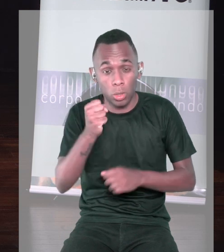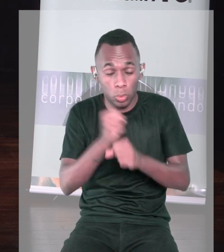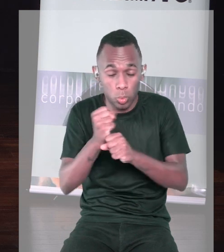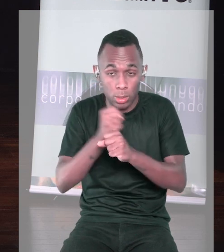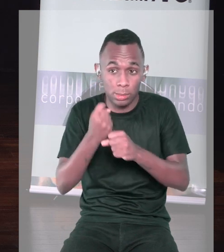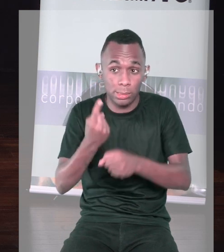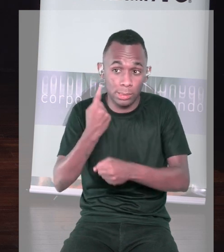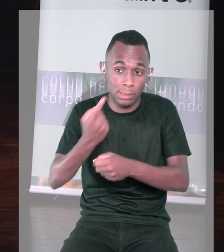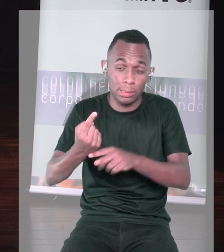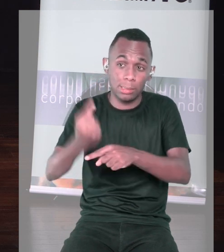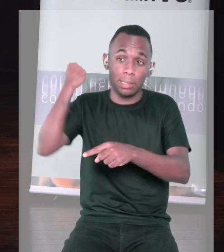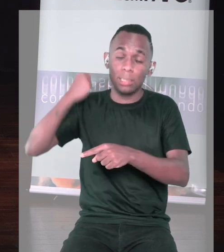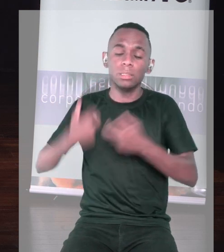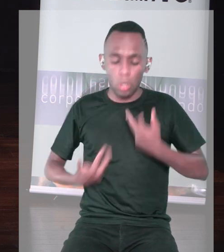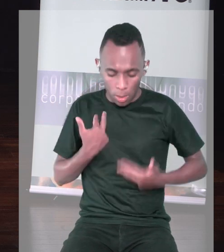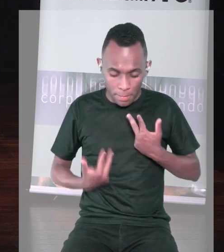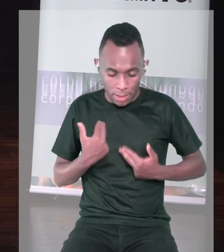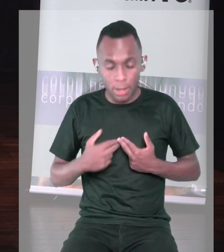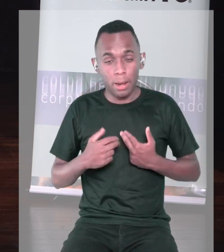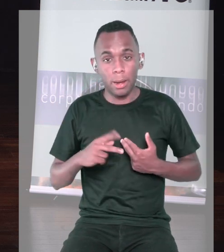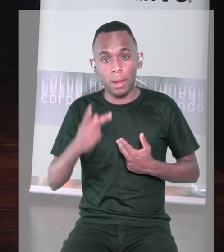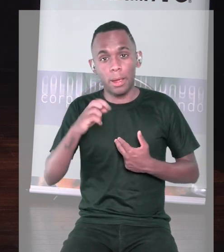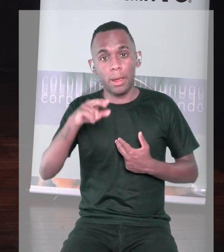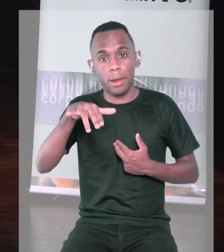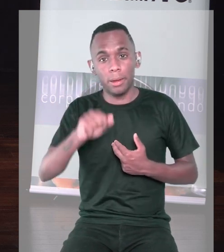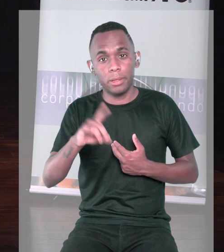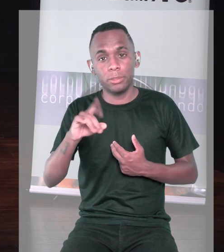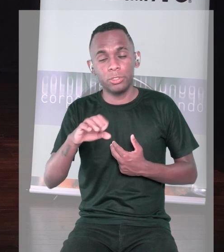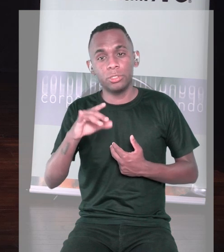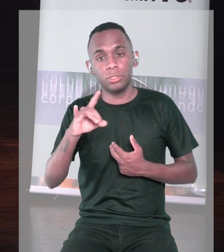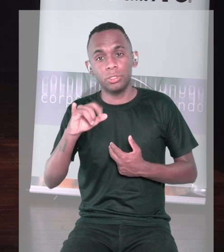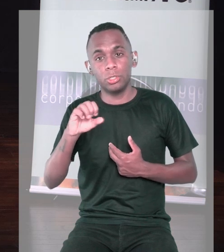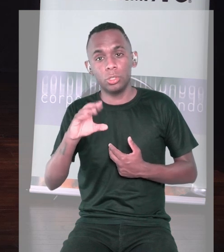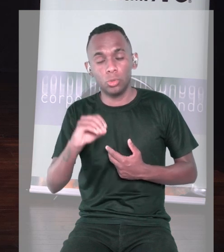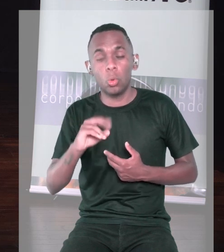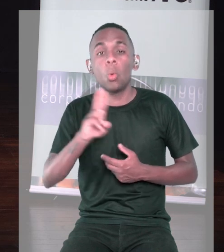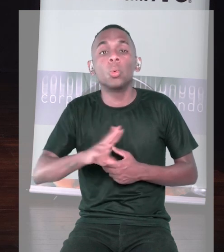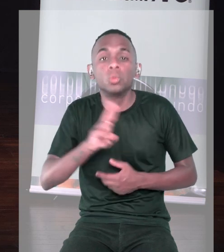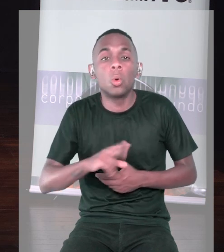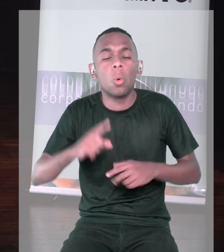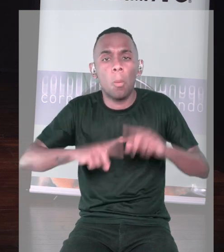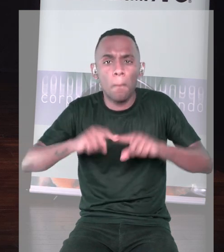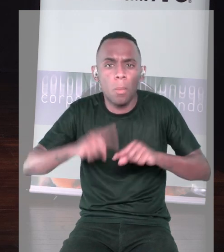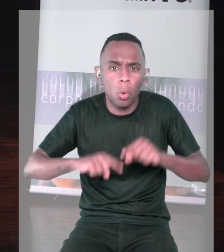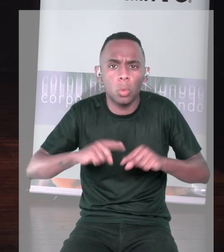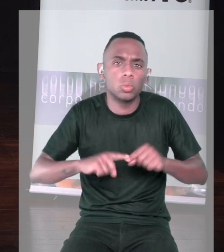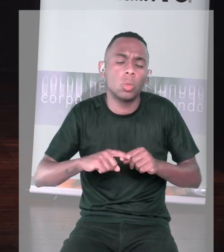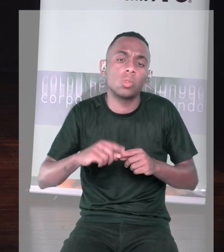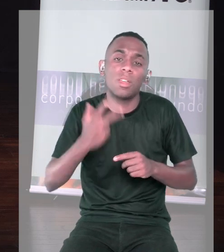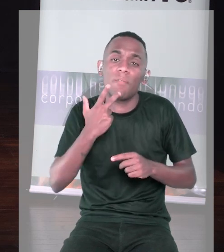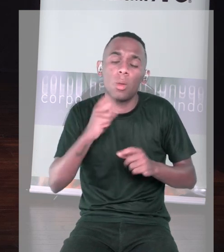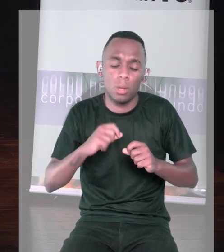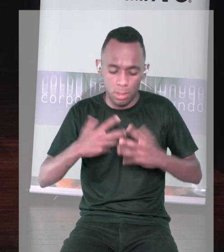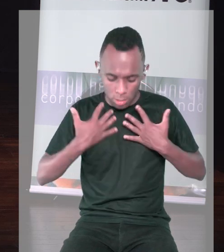8 anos antes, ela tinha sido operada de uma hérnia de disco, usando contraste com o produto Lipiodol,